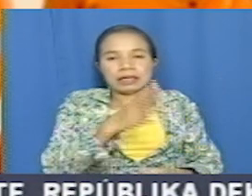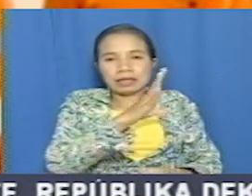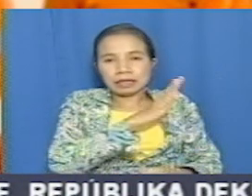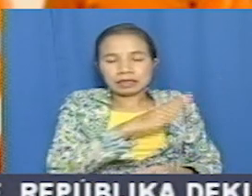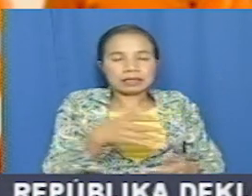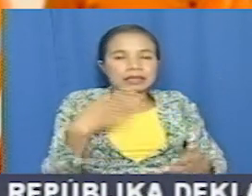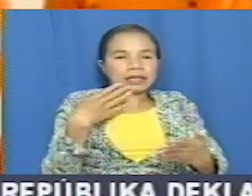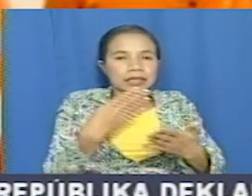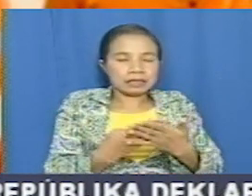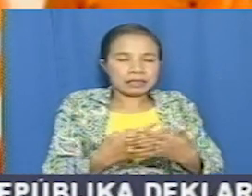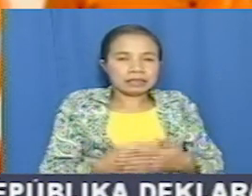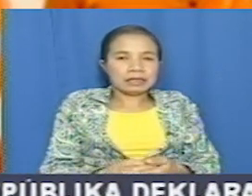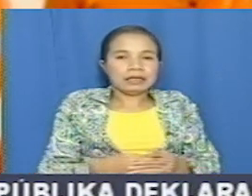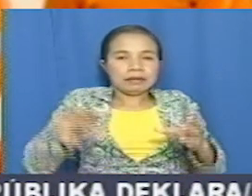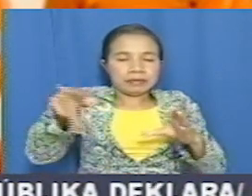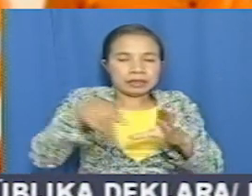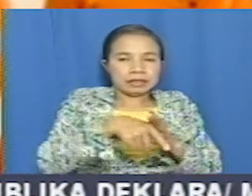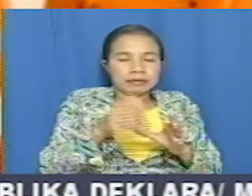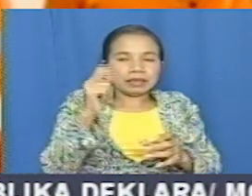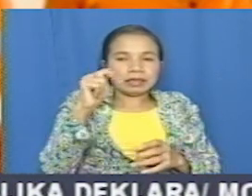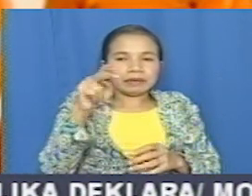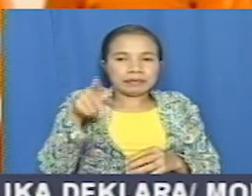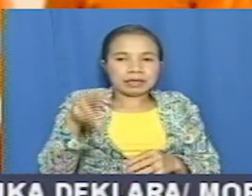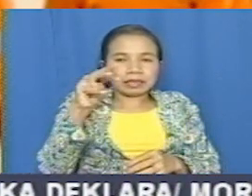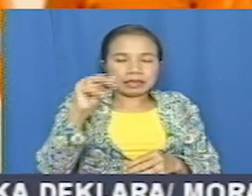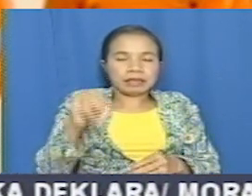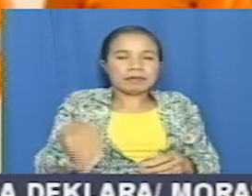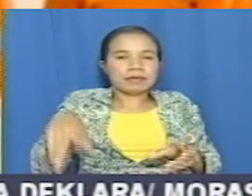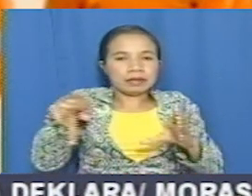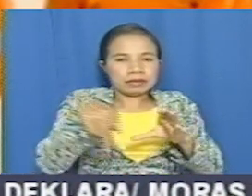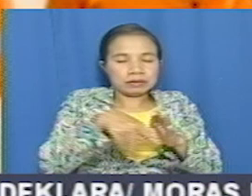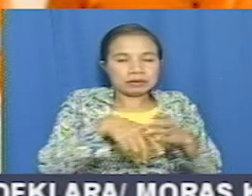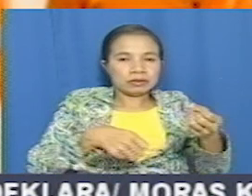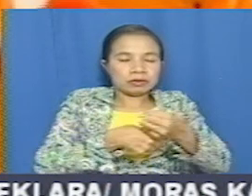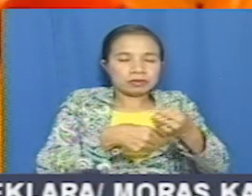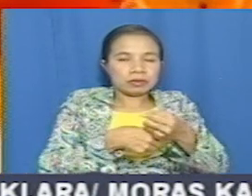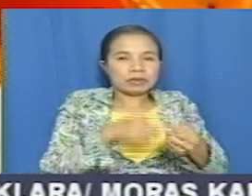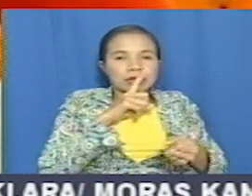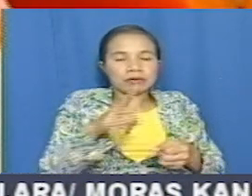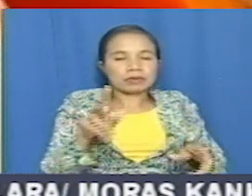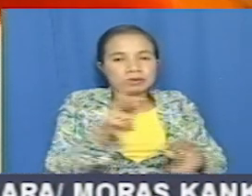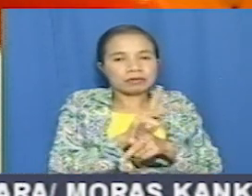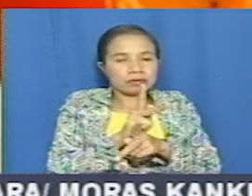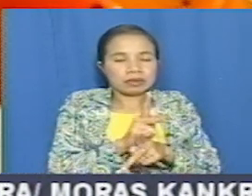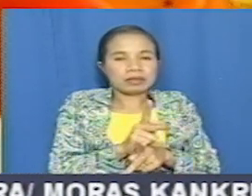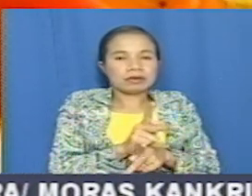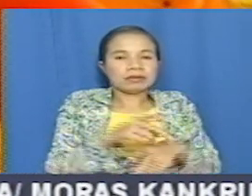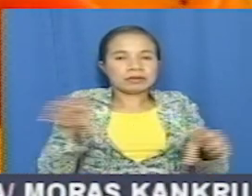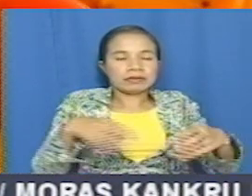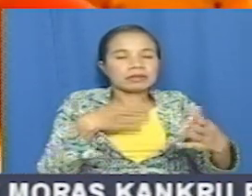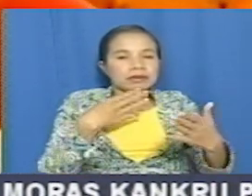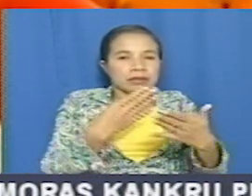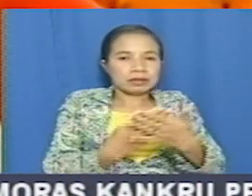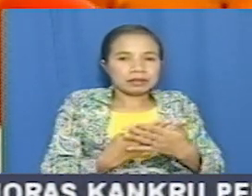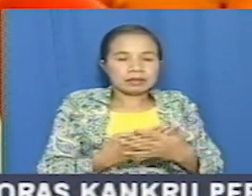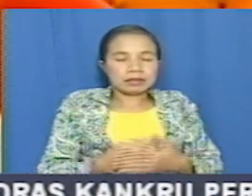e presença ANPM ne hene apoio tep tebes atu asegura kata operação ni Claudia e antes